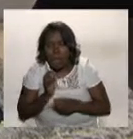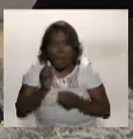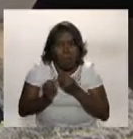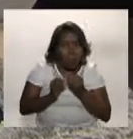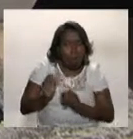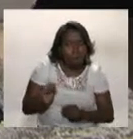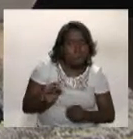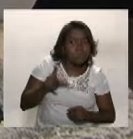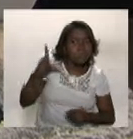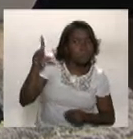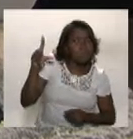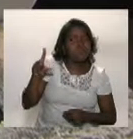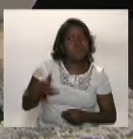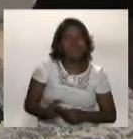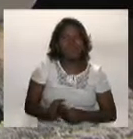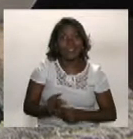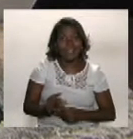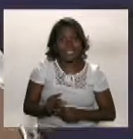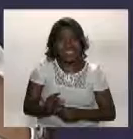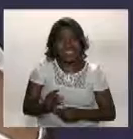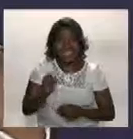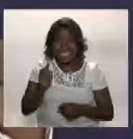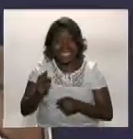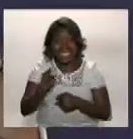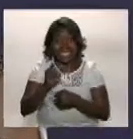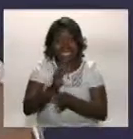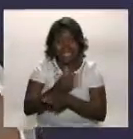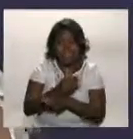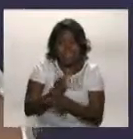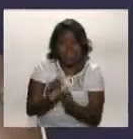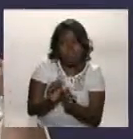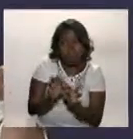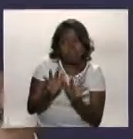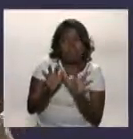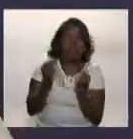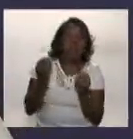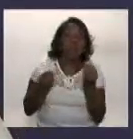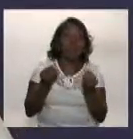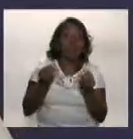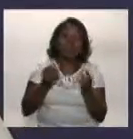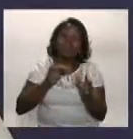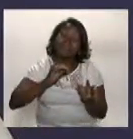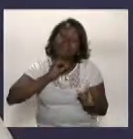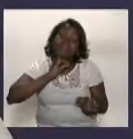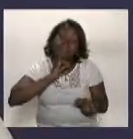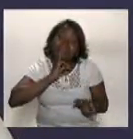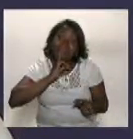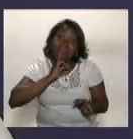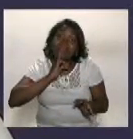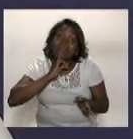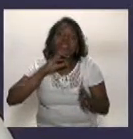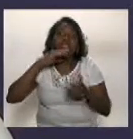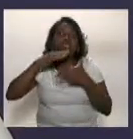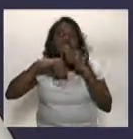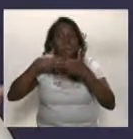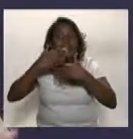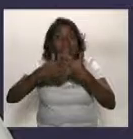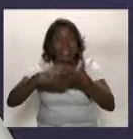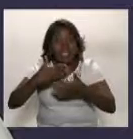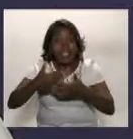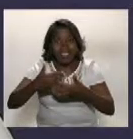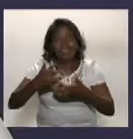de bicicletas que eram furtadas ou roubadas, por via de consequência estabelecer estratégias de policiamento preventivo.